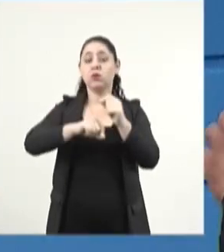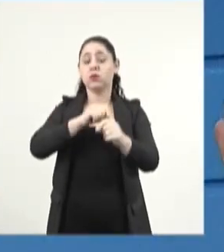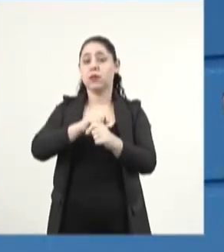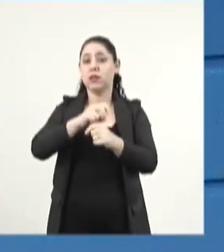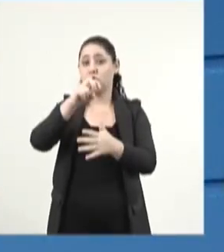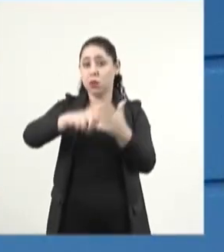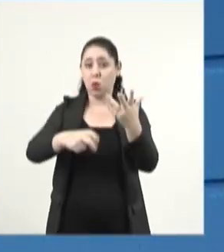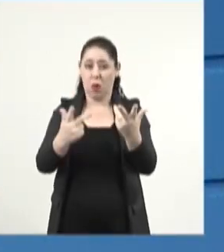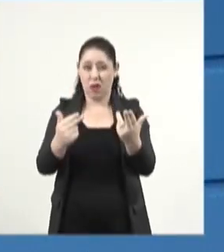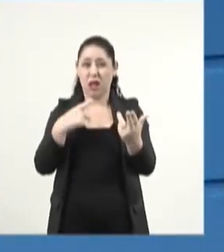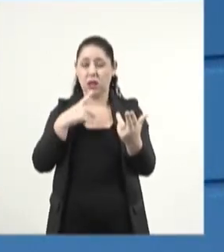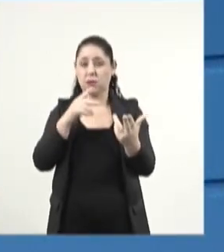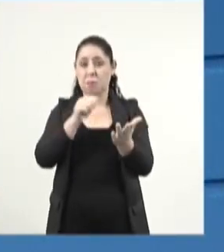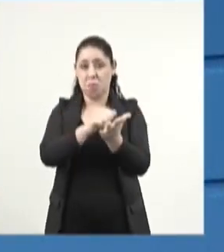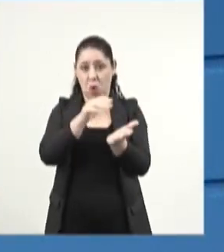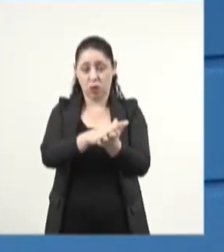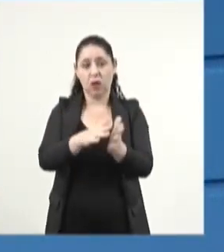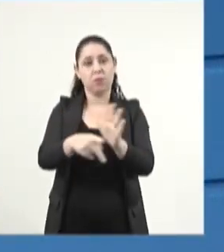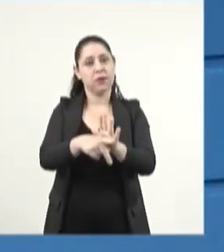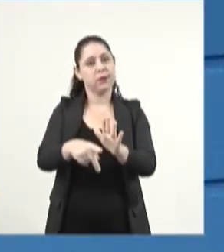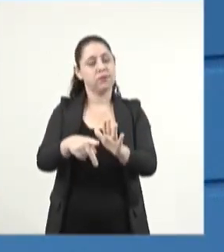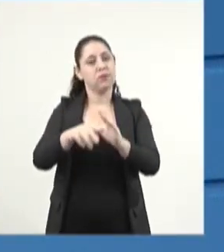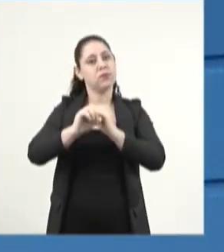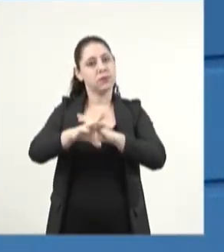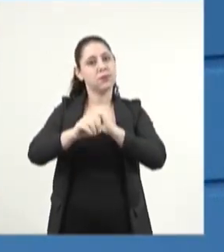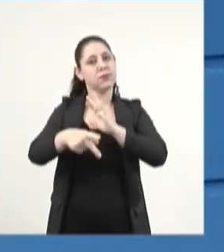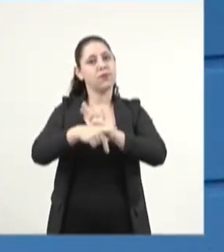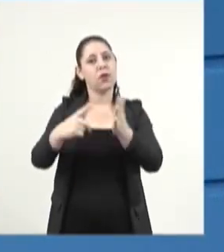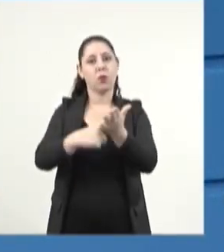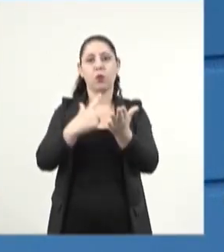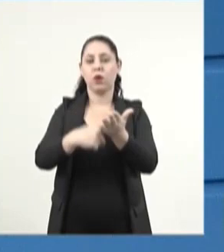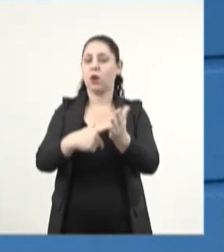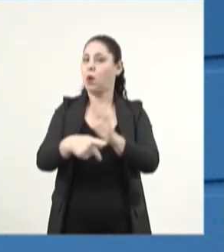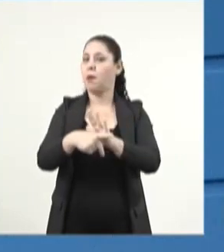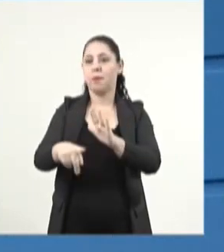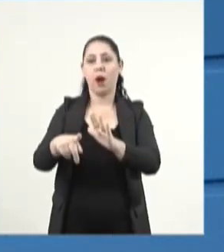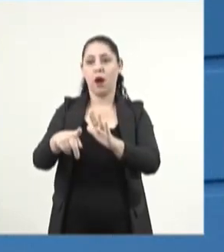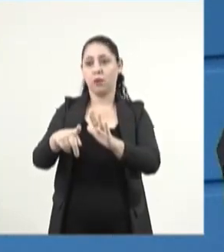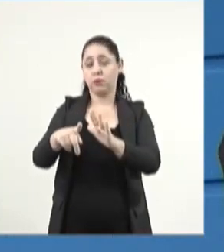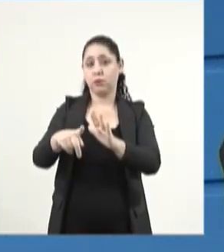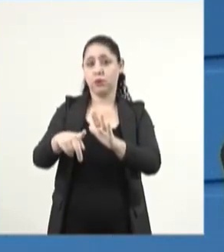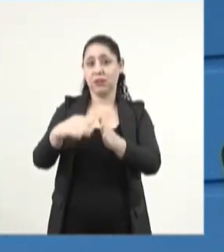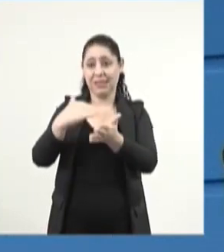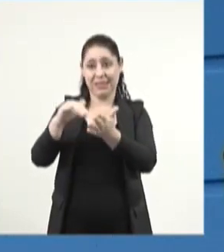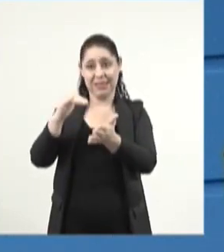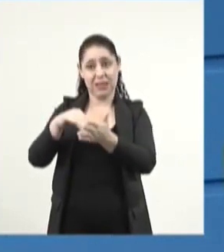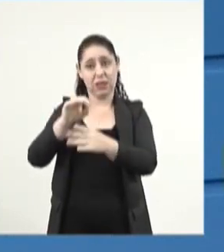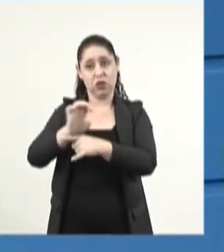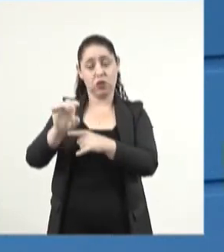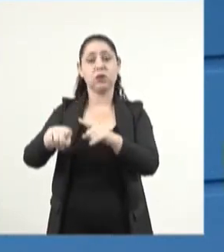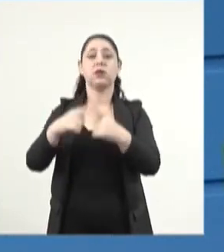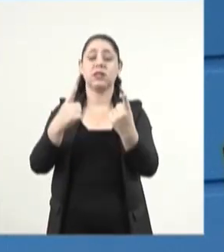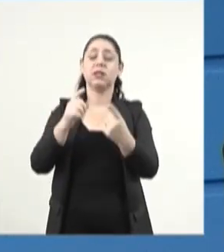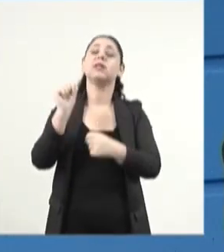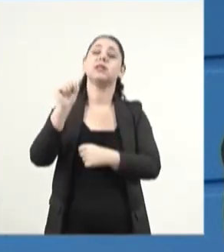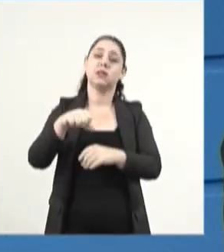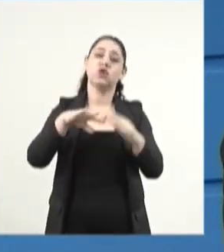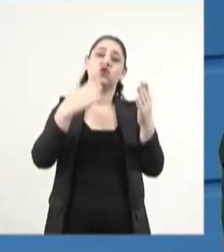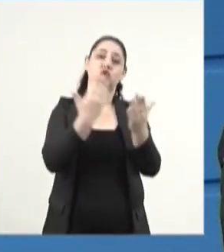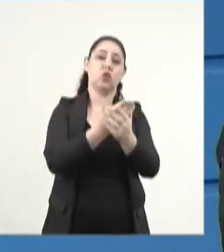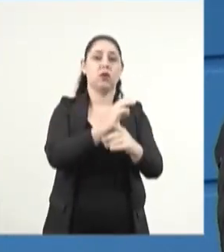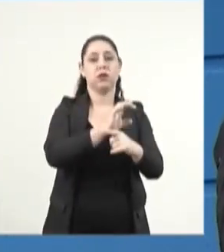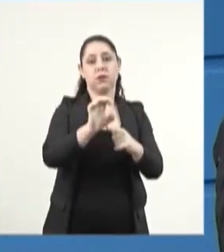parte em relação à Secretaria Estadual de Educação, porque o livro não pertence ao acervo da Secretaria, e sim das